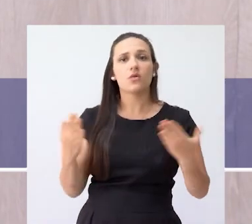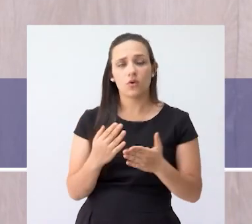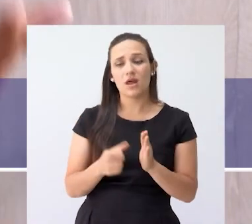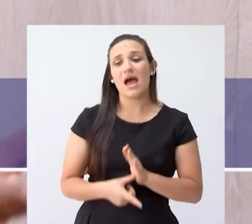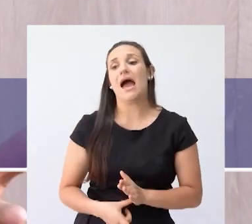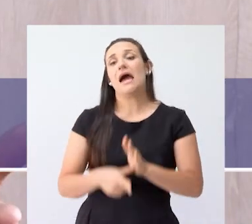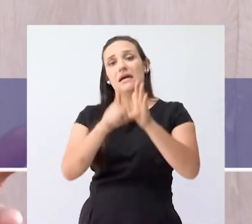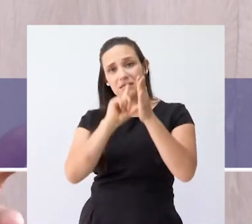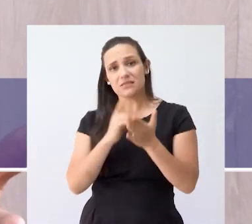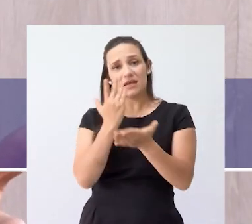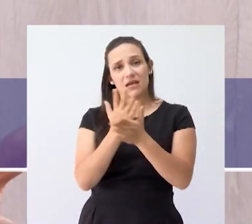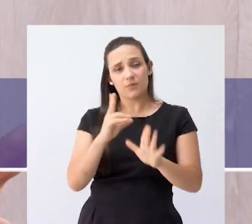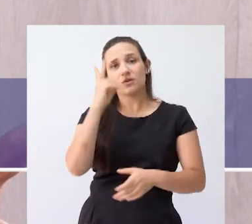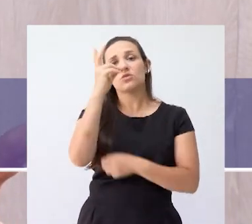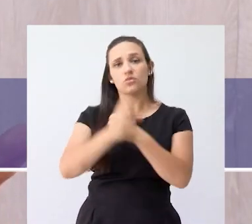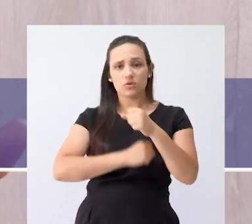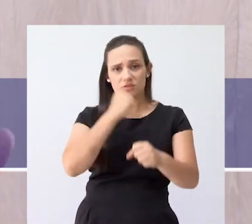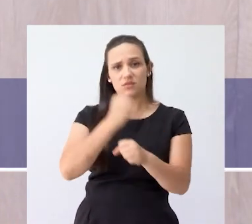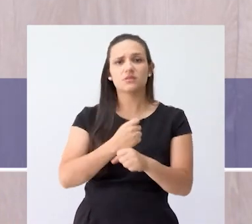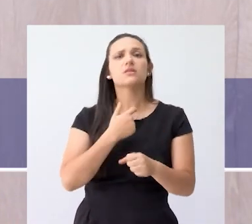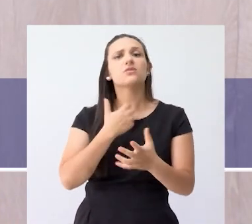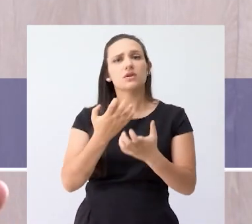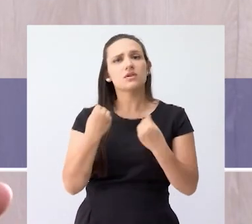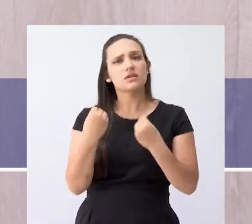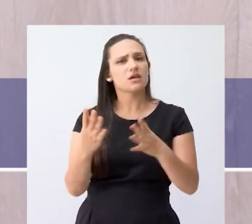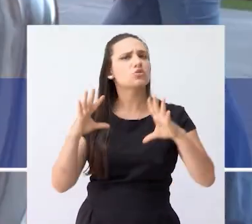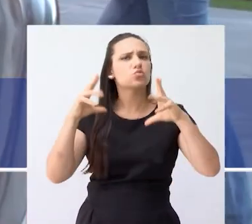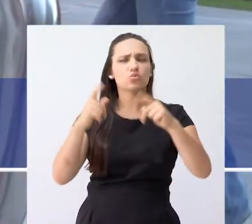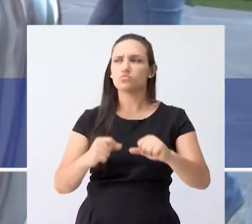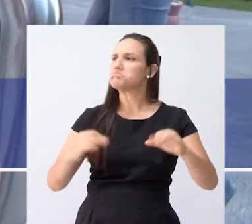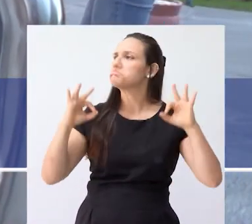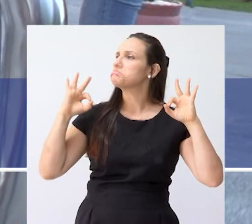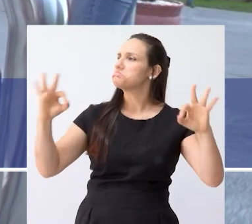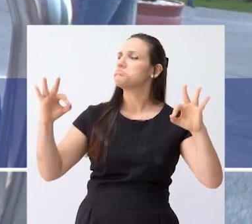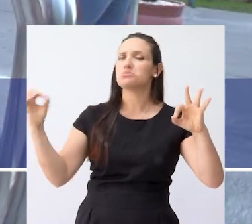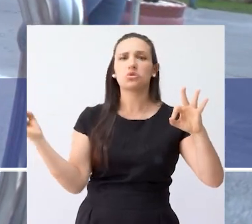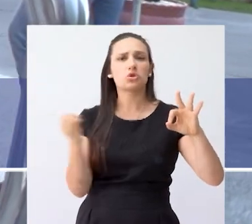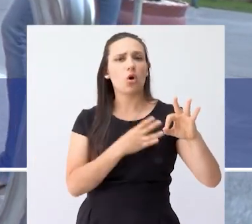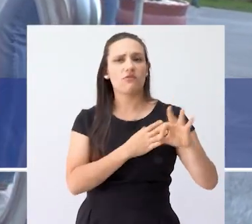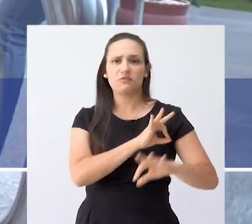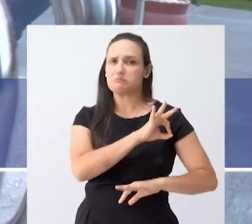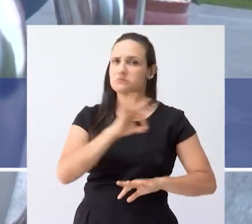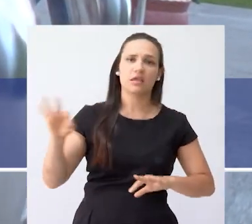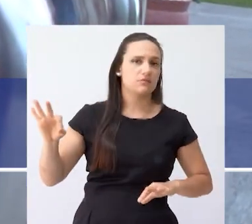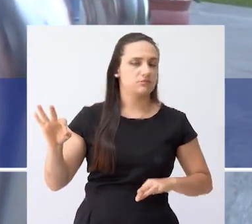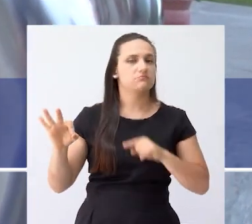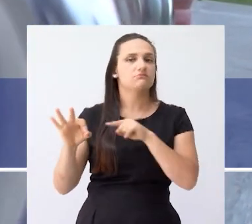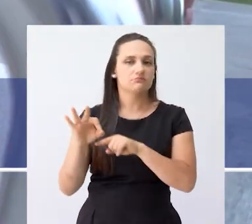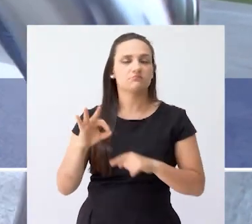terminarmos o nosso mandato, que é daqui 2 anos, queremos entregar essa casa aqui